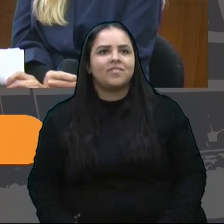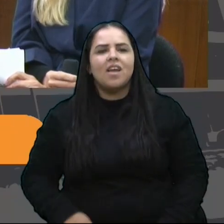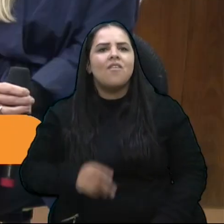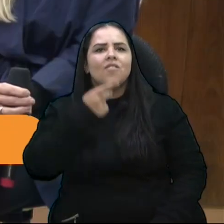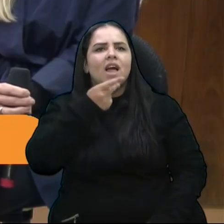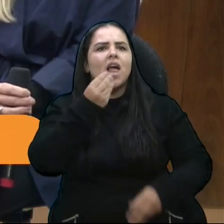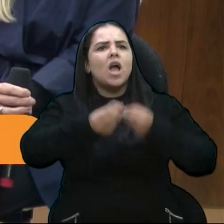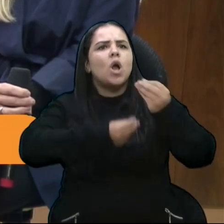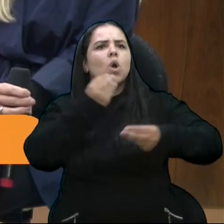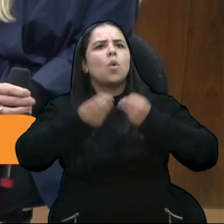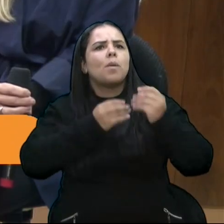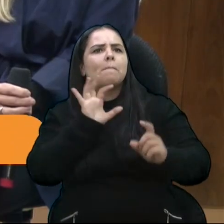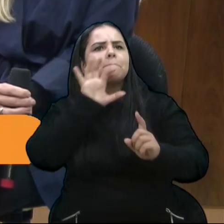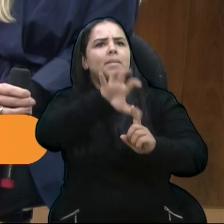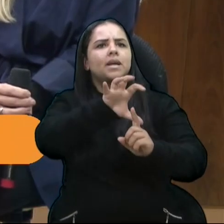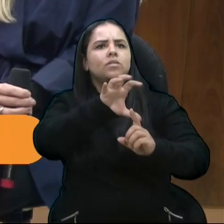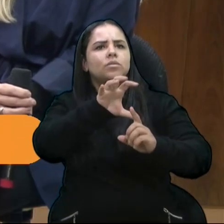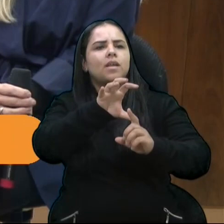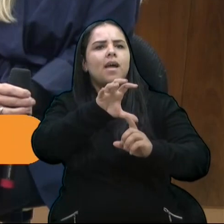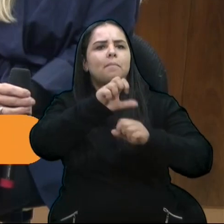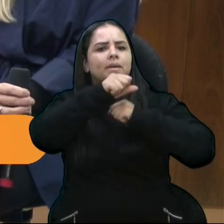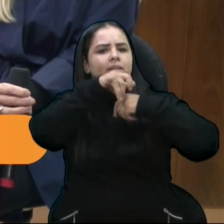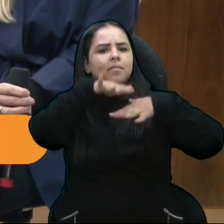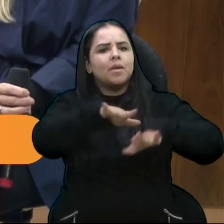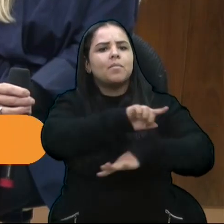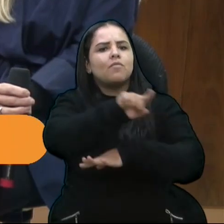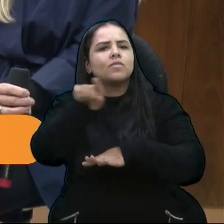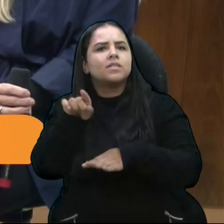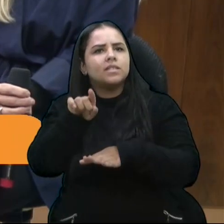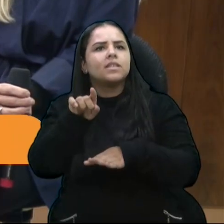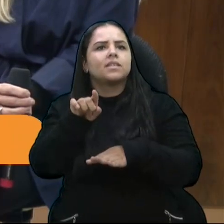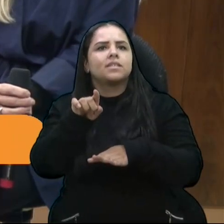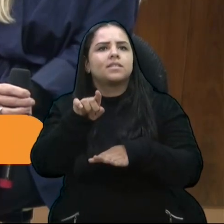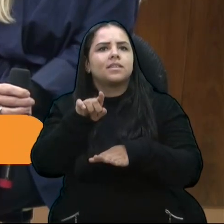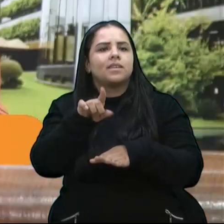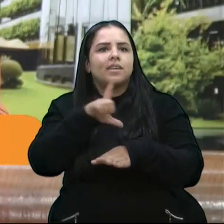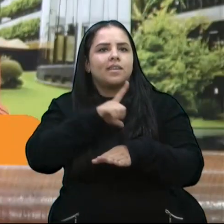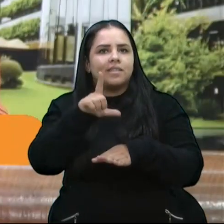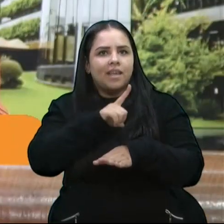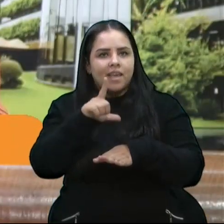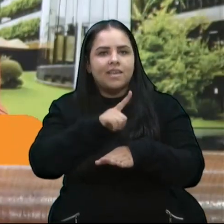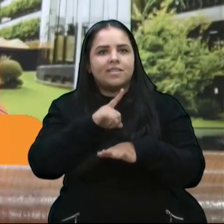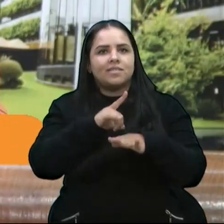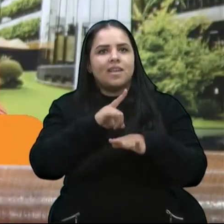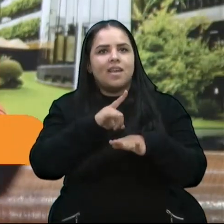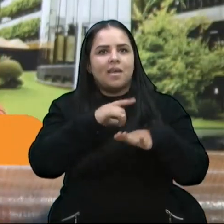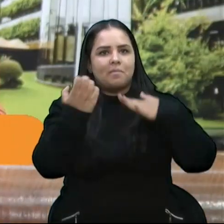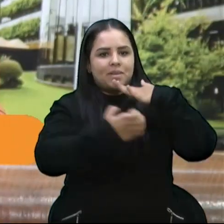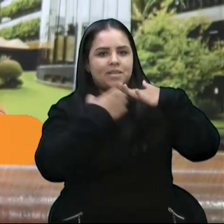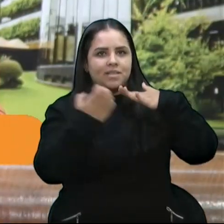foram os impactos da pandemia aí para vocês, do que tem essa agência no Rio de Janeiro, né?